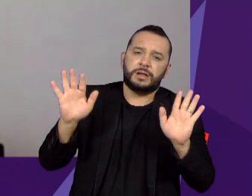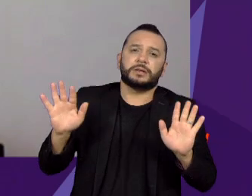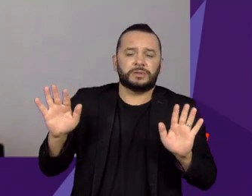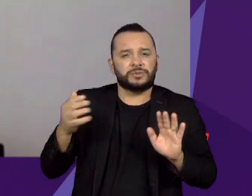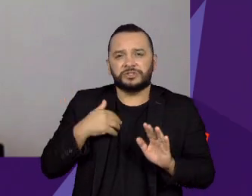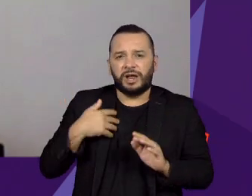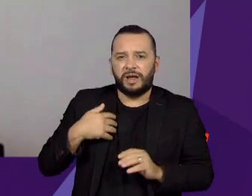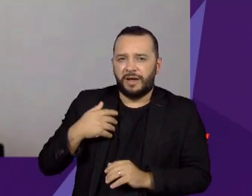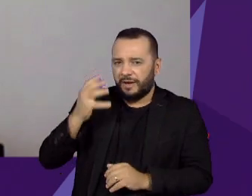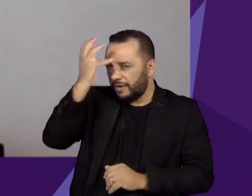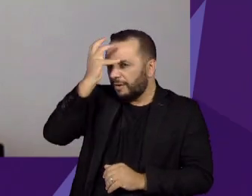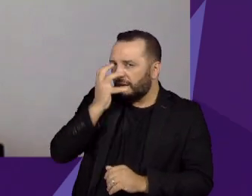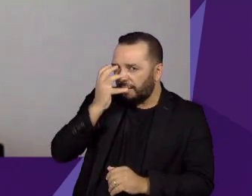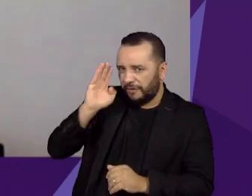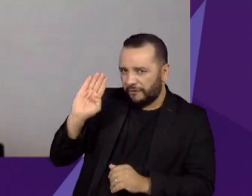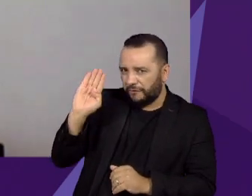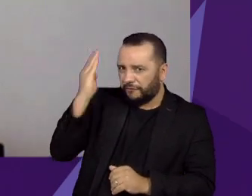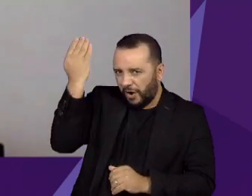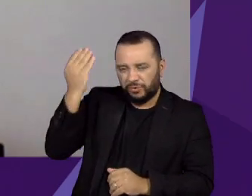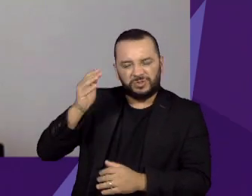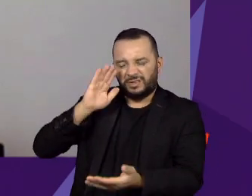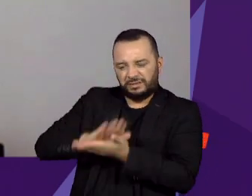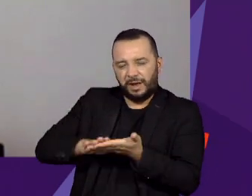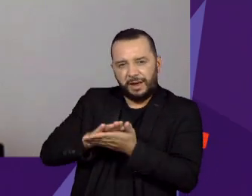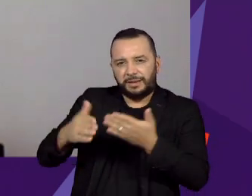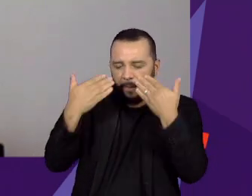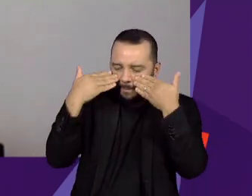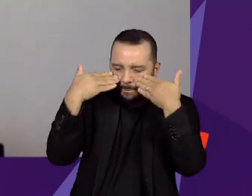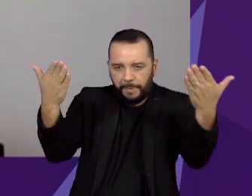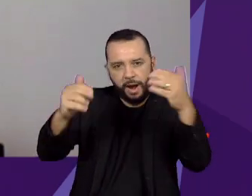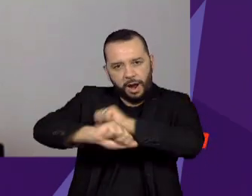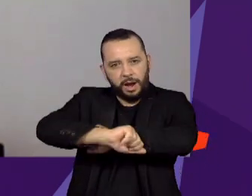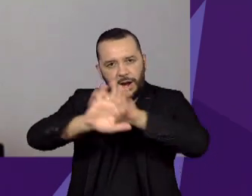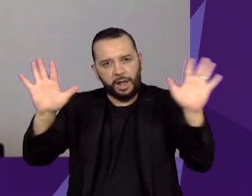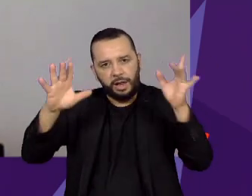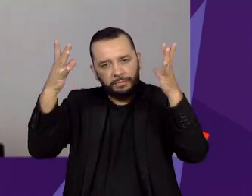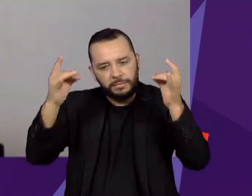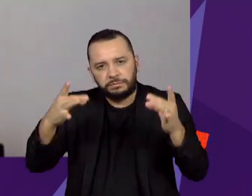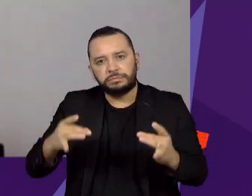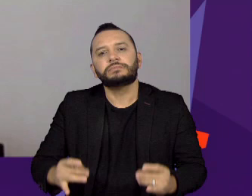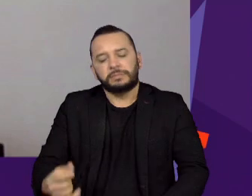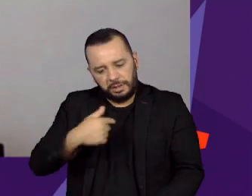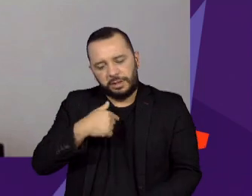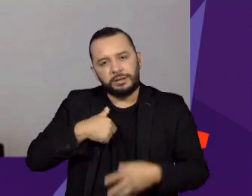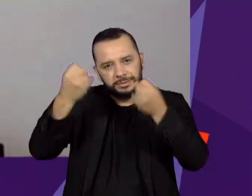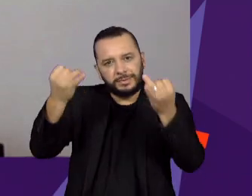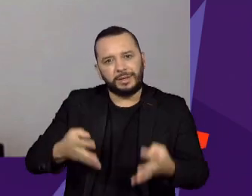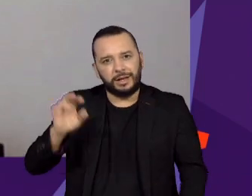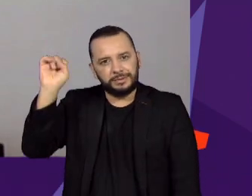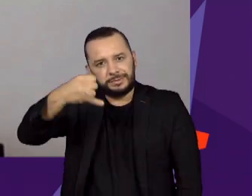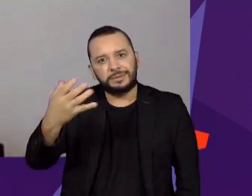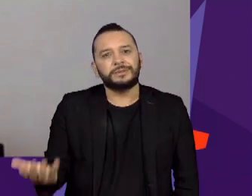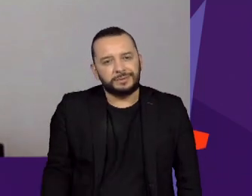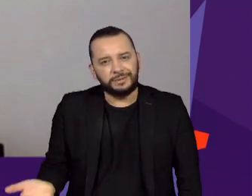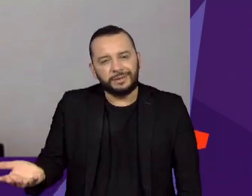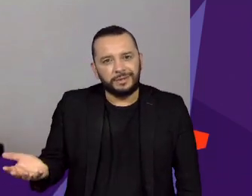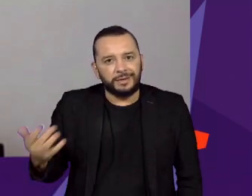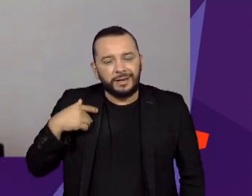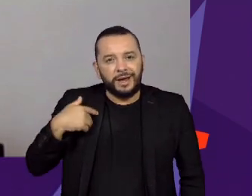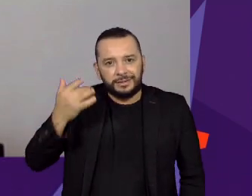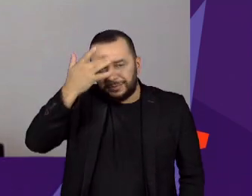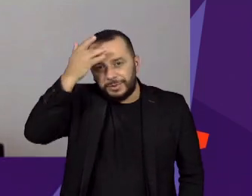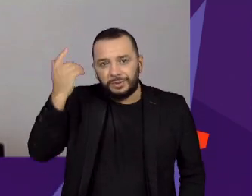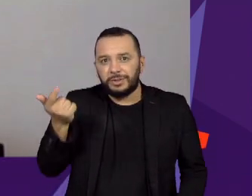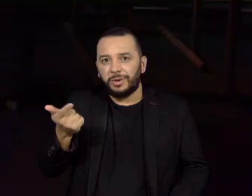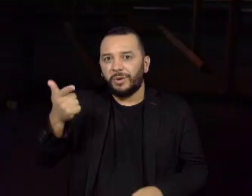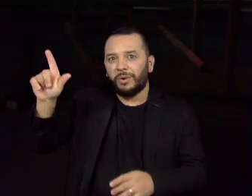máscara. Então, aberto, tudo transparente, quase tudo que eu pude fazer, e as reações dos outros atores